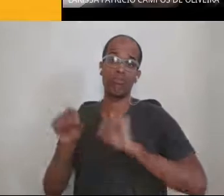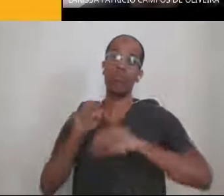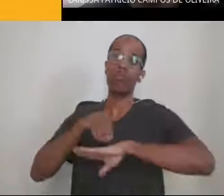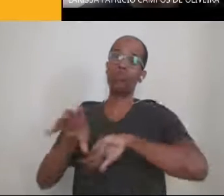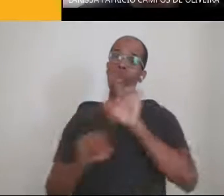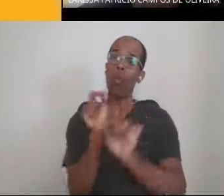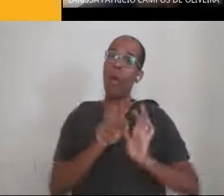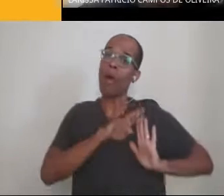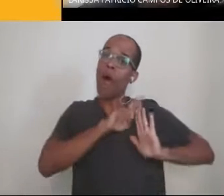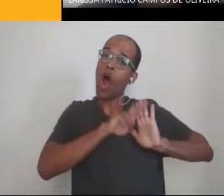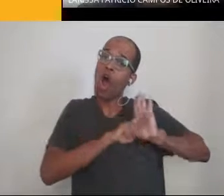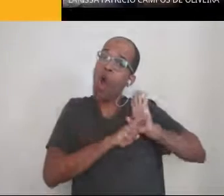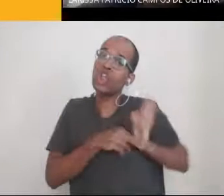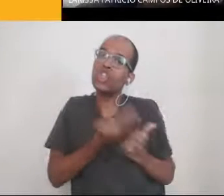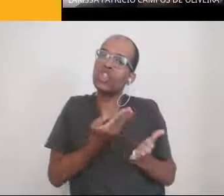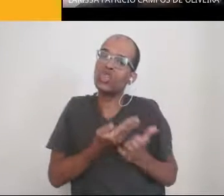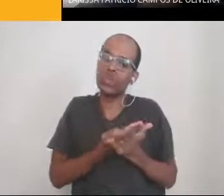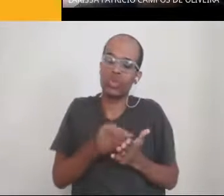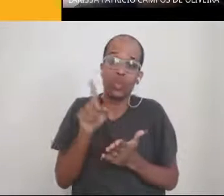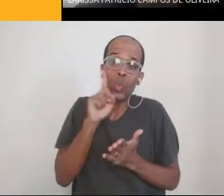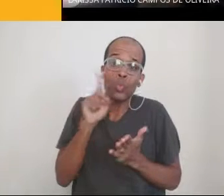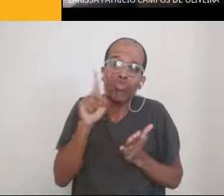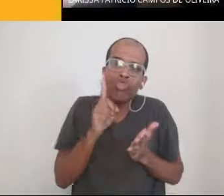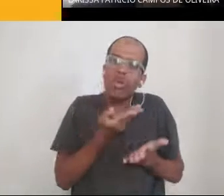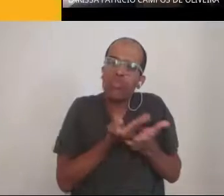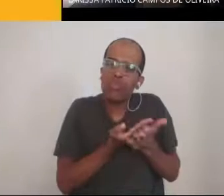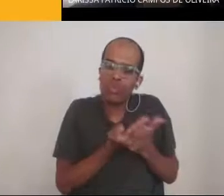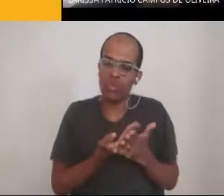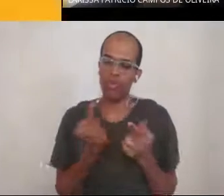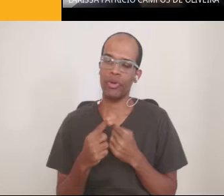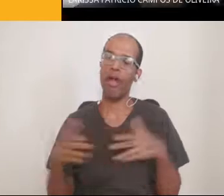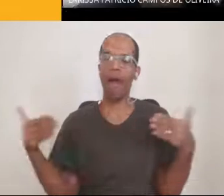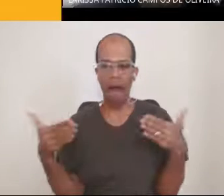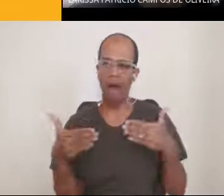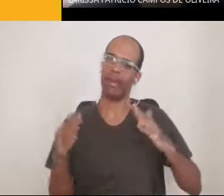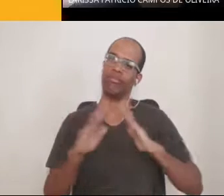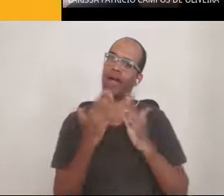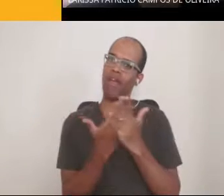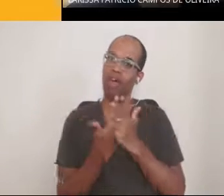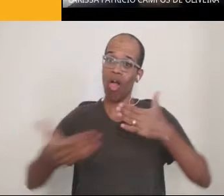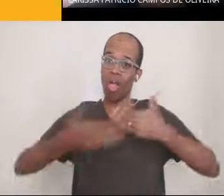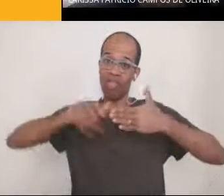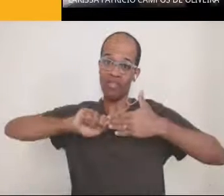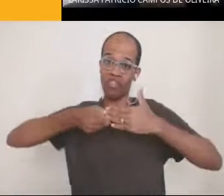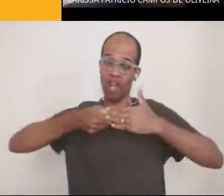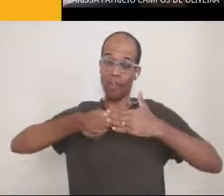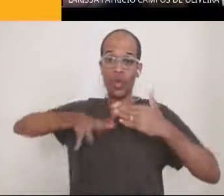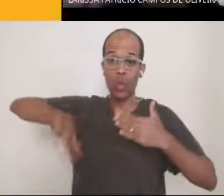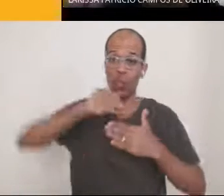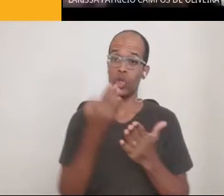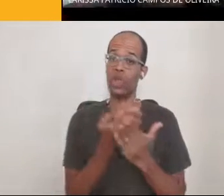de estudos, já que, como nós sabemos, né, nesse momento a nossa escola está interditada, então os estudos eles estão